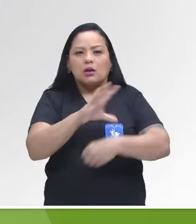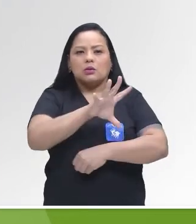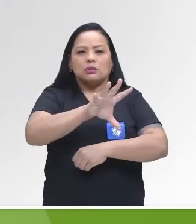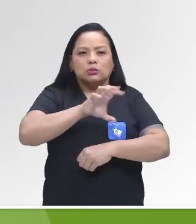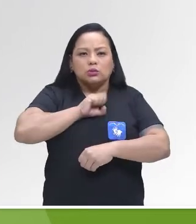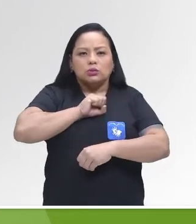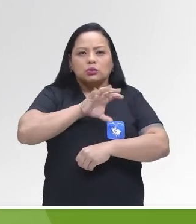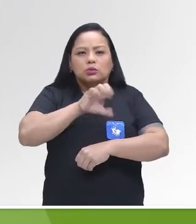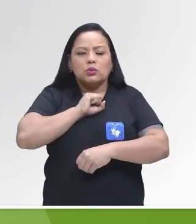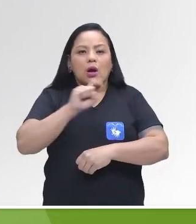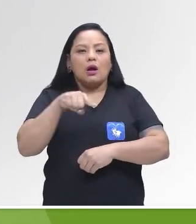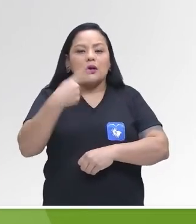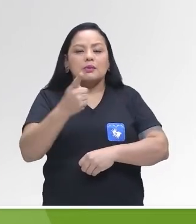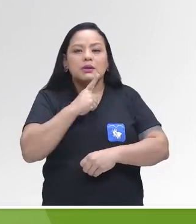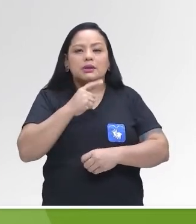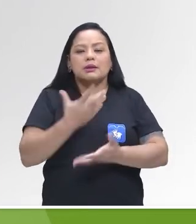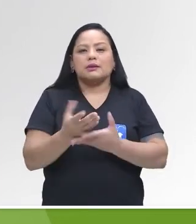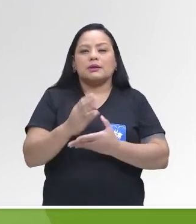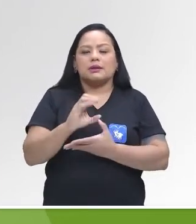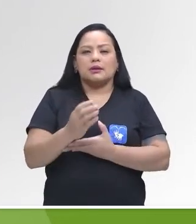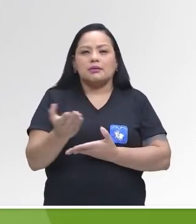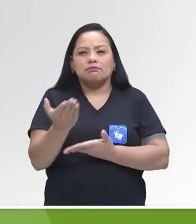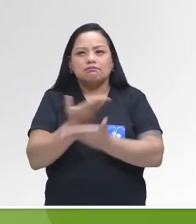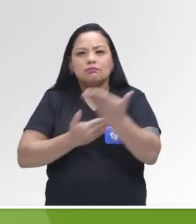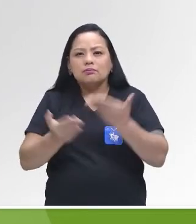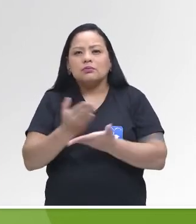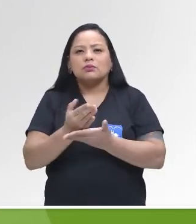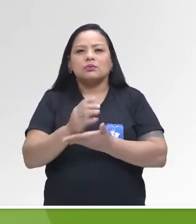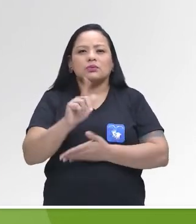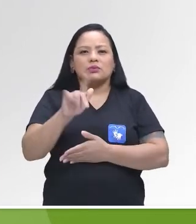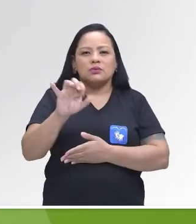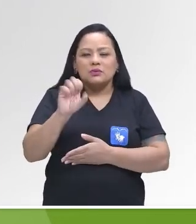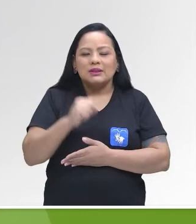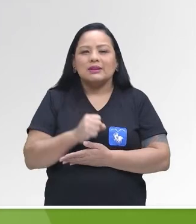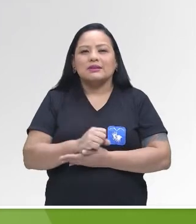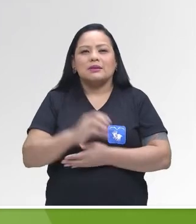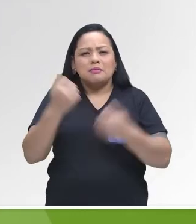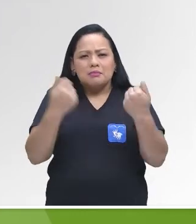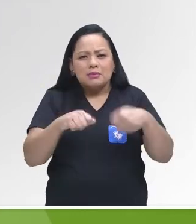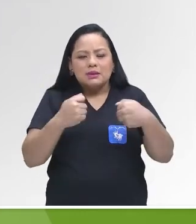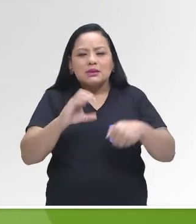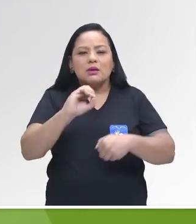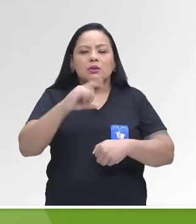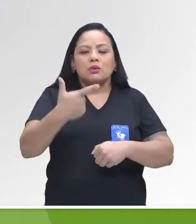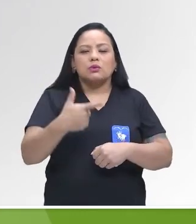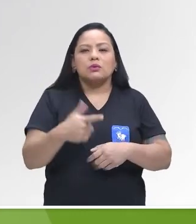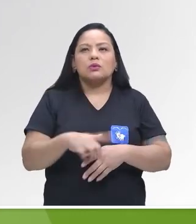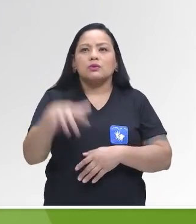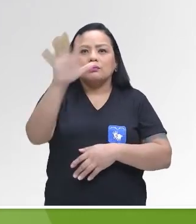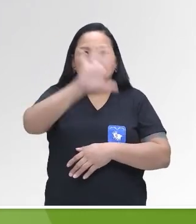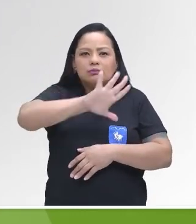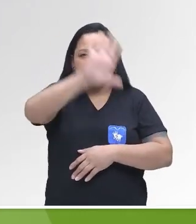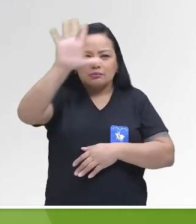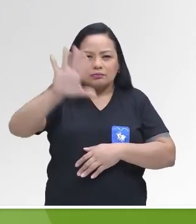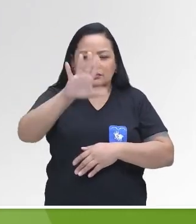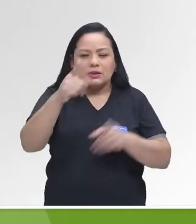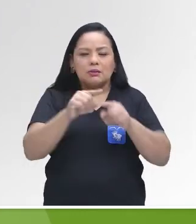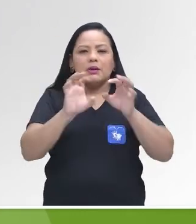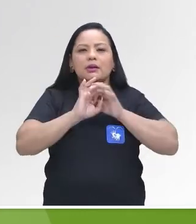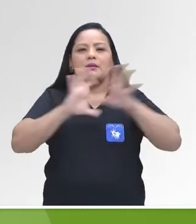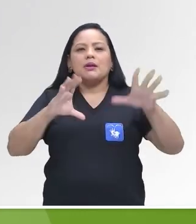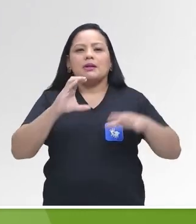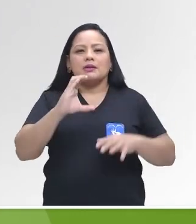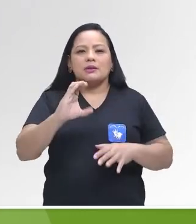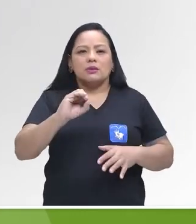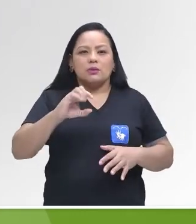respiração e aí vai ter a troca gasosa, né? Então, eles vão precisar do oxigênio, do que tem no ar, e vão liberar o gás